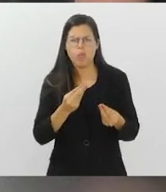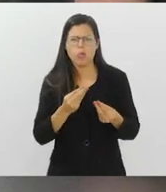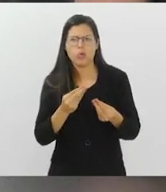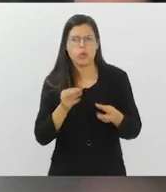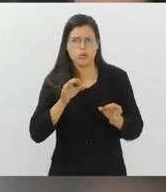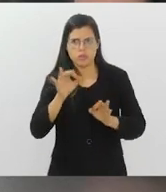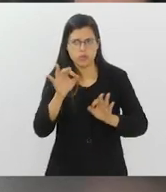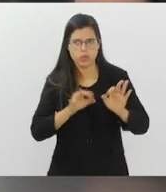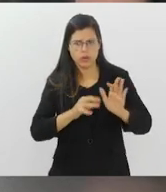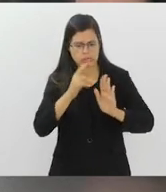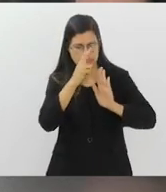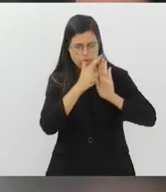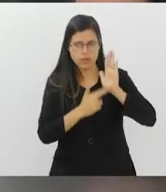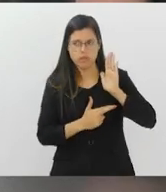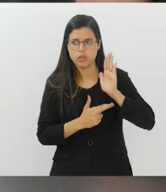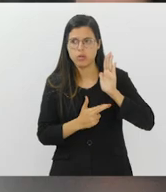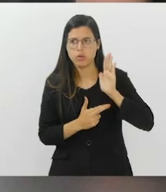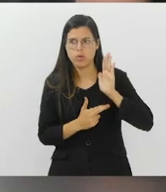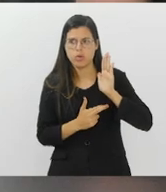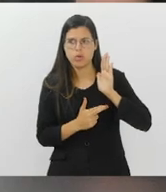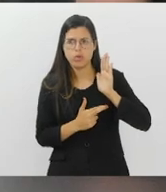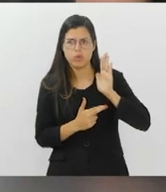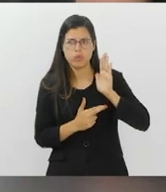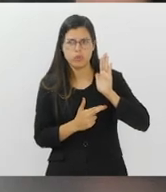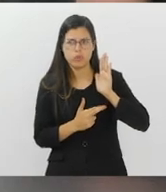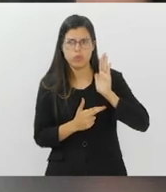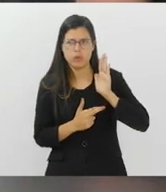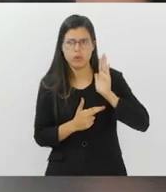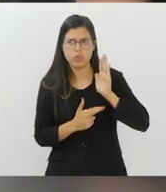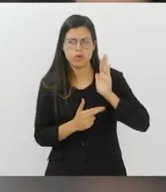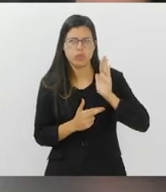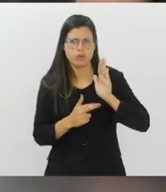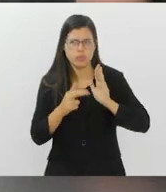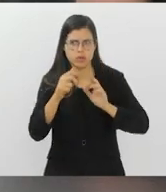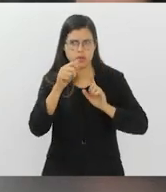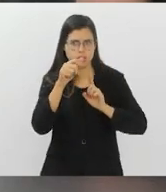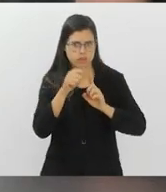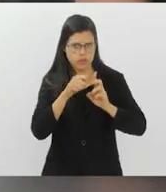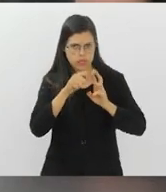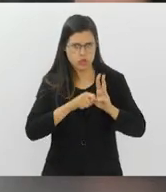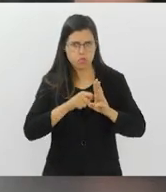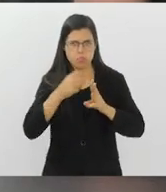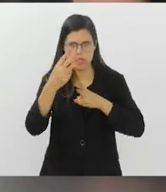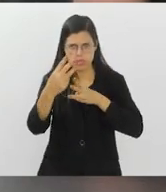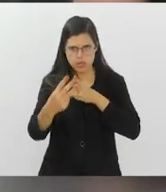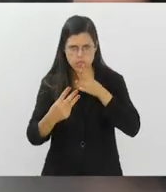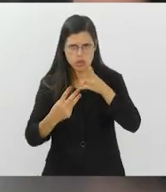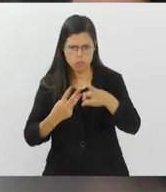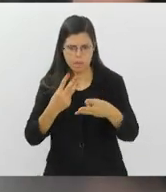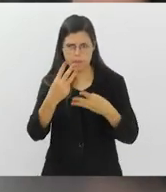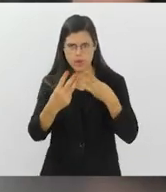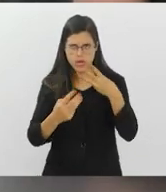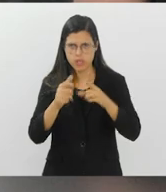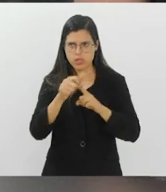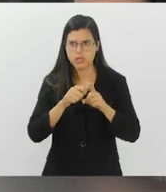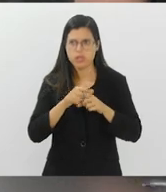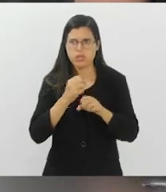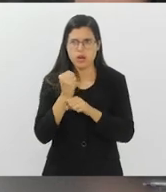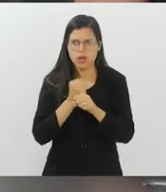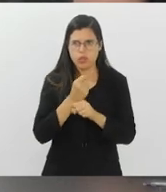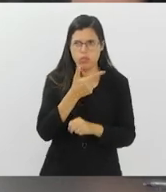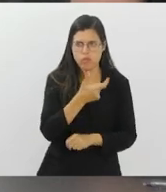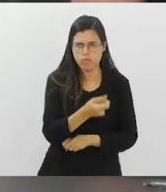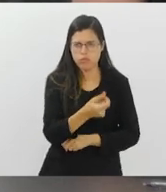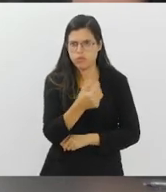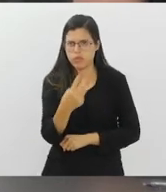nesse relatório que foi dividido por trimestre, né? Tem o primeiro trimestre de 2023, o